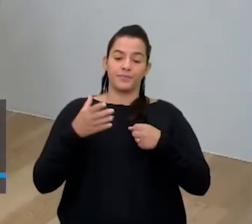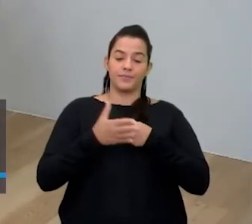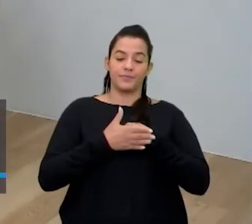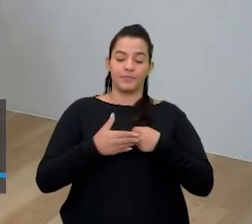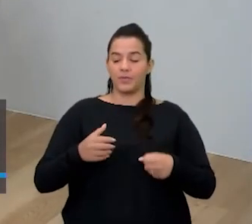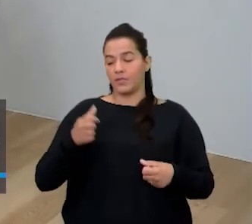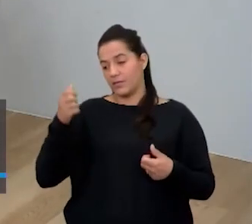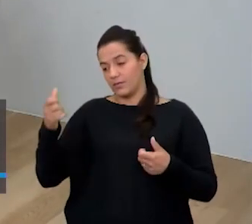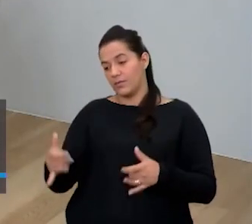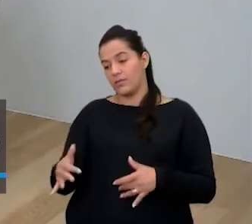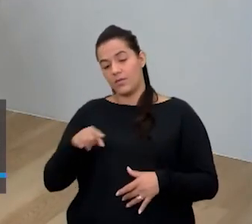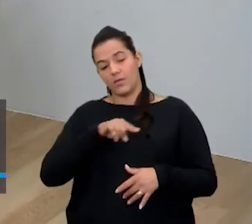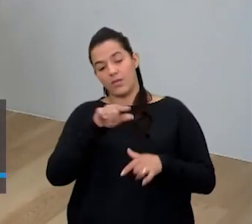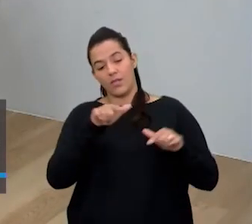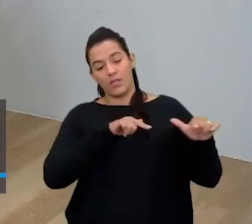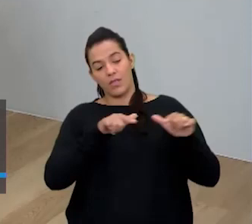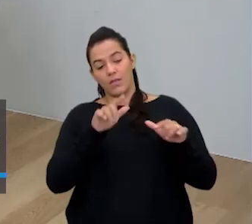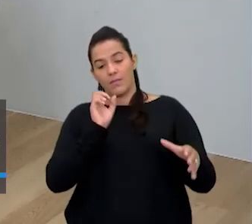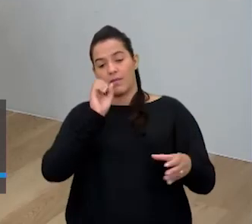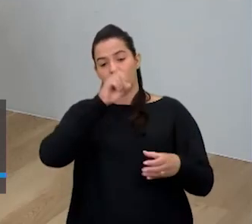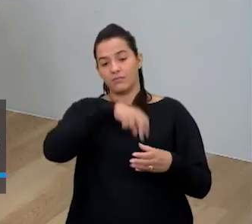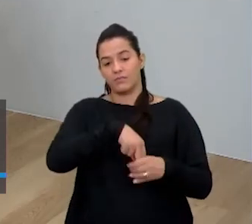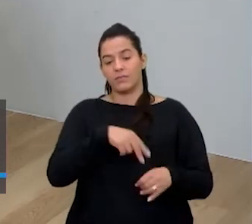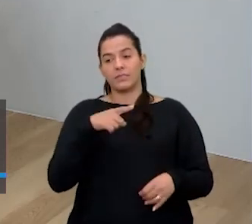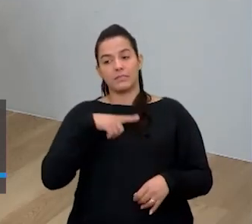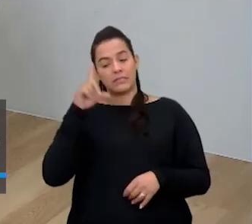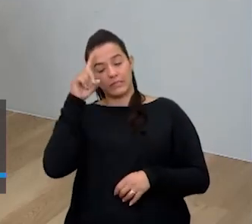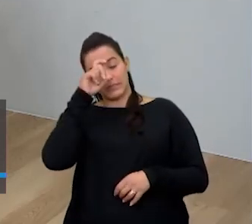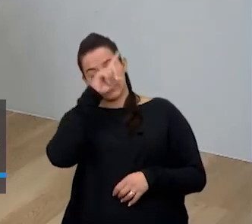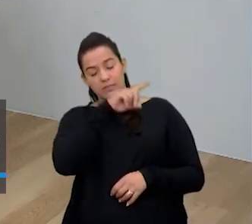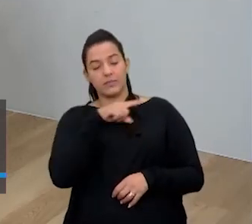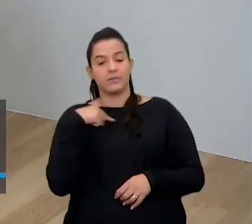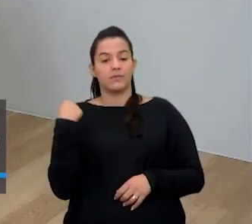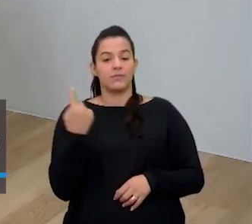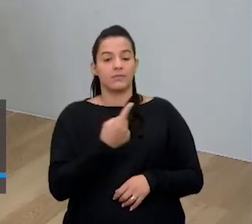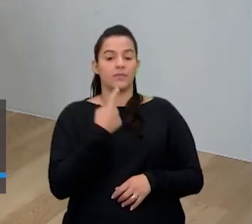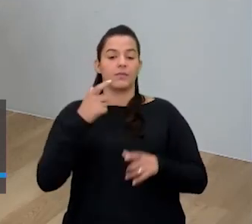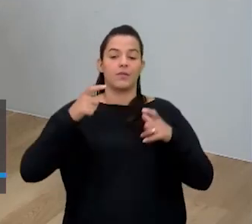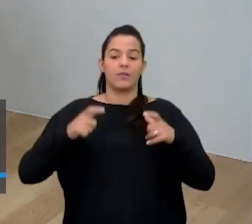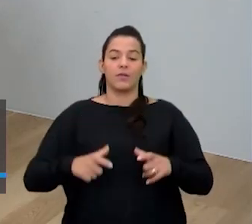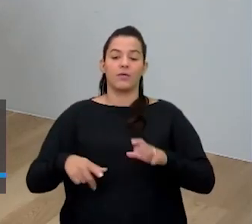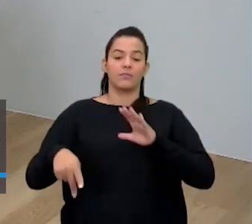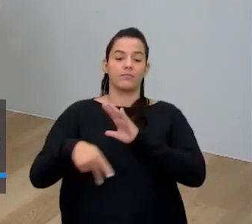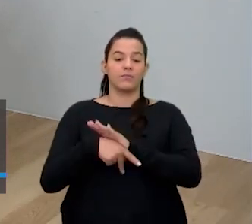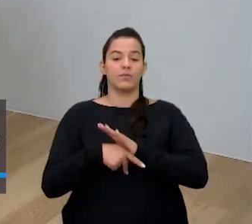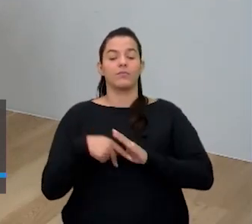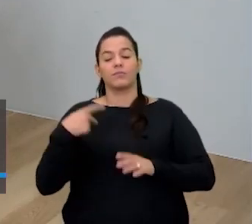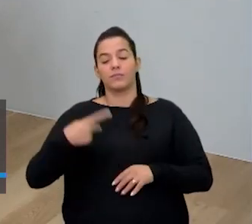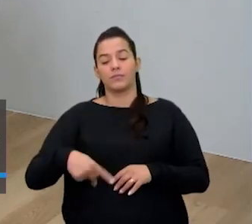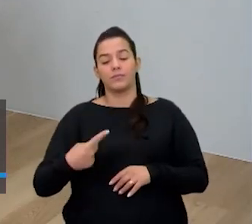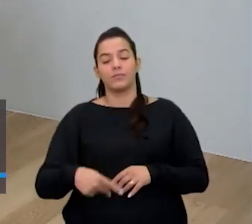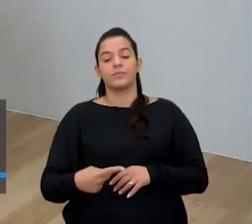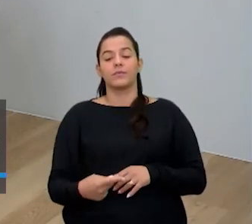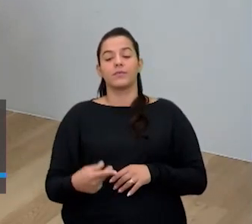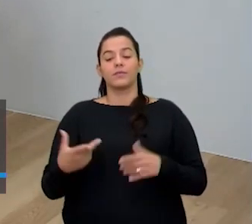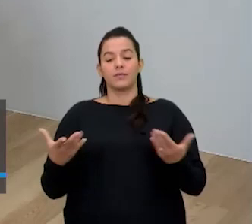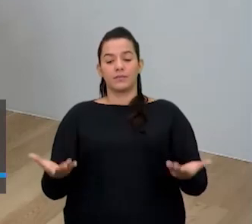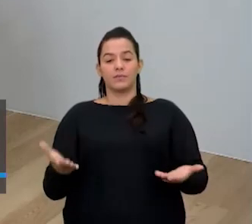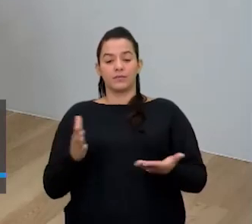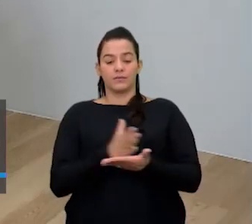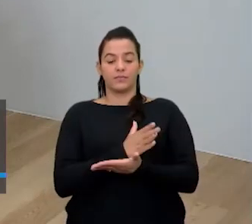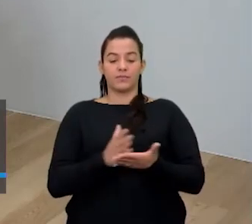claro, olha, emprego formal tá difícil até para as pessoas locais, muitas vezes, inclusive,